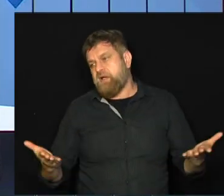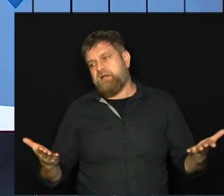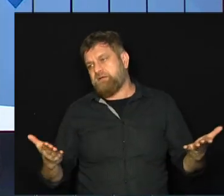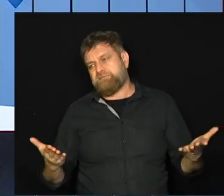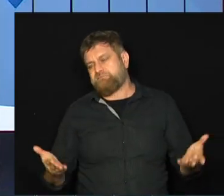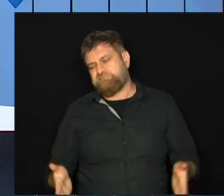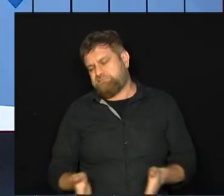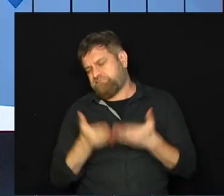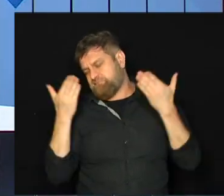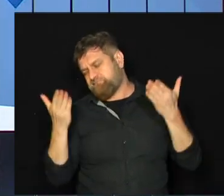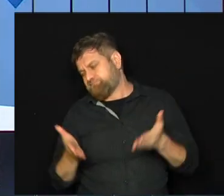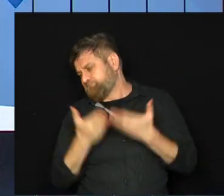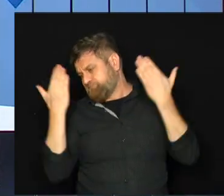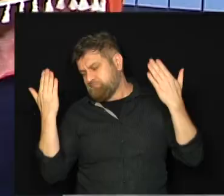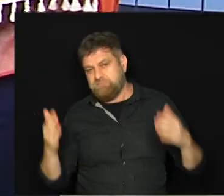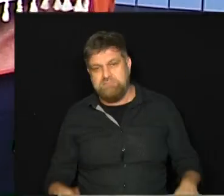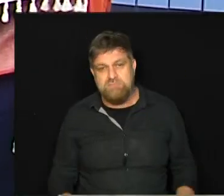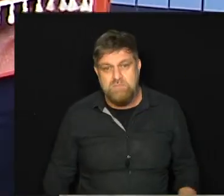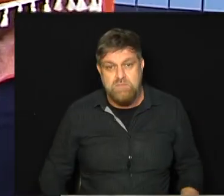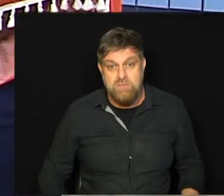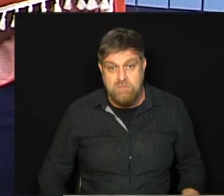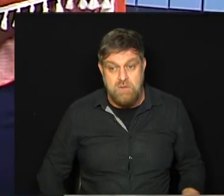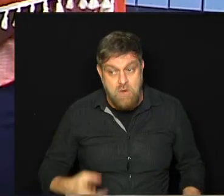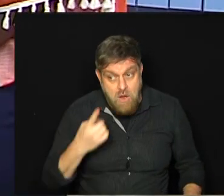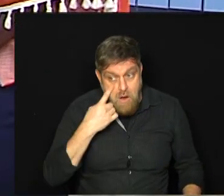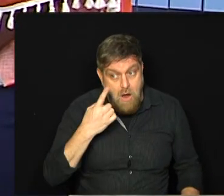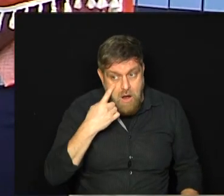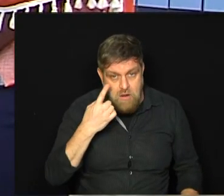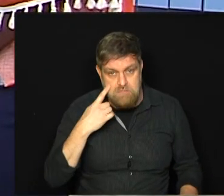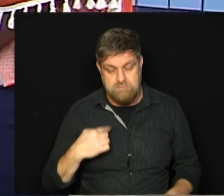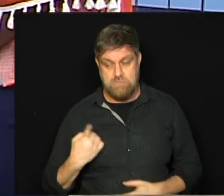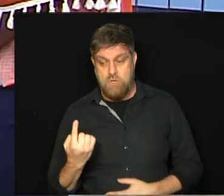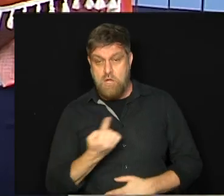nada. Então você vê, se nós temos